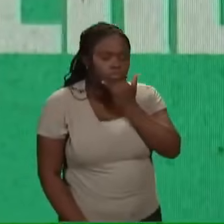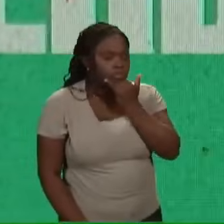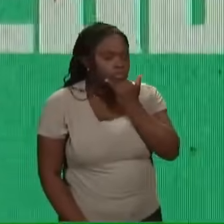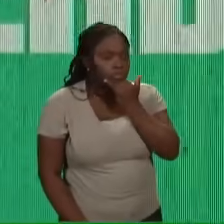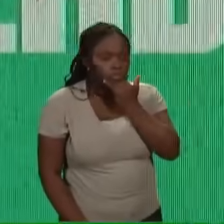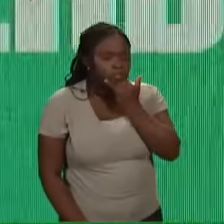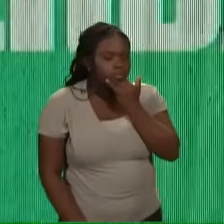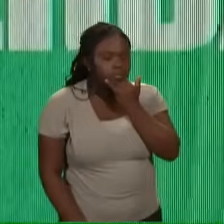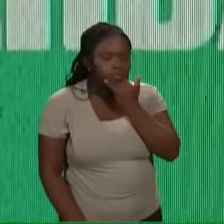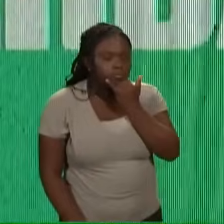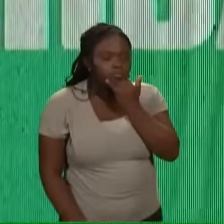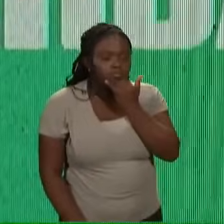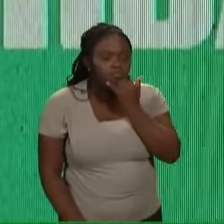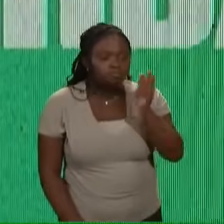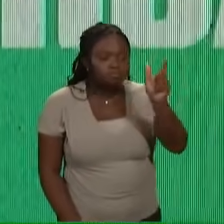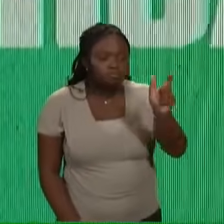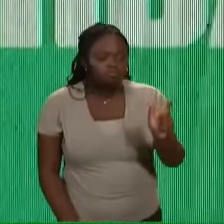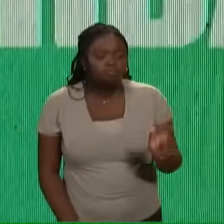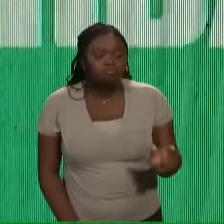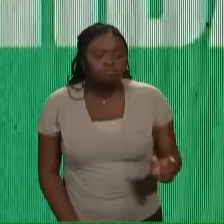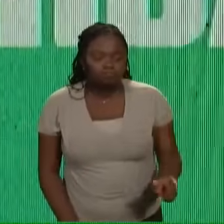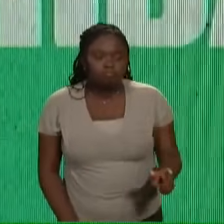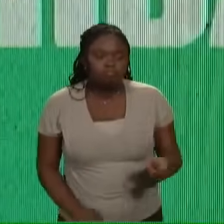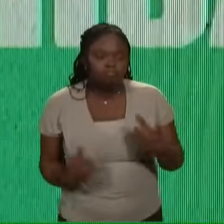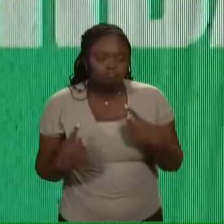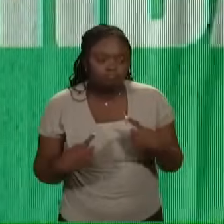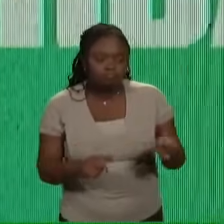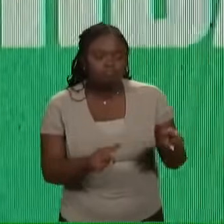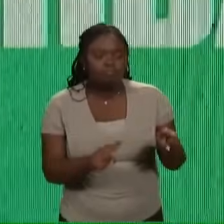aqueles que te feriram.